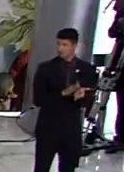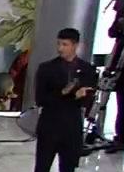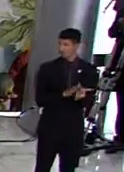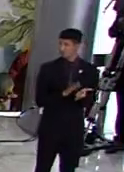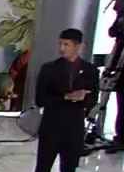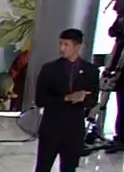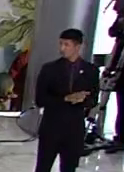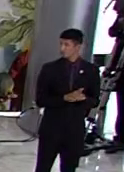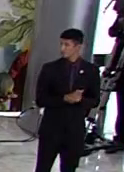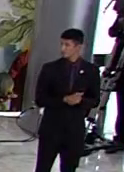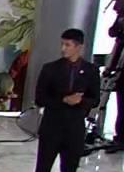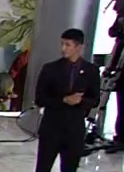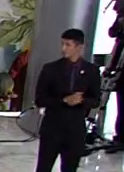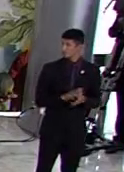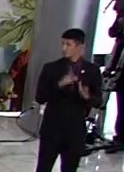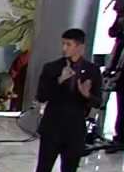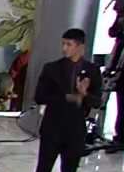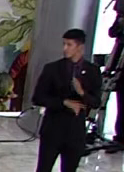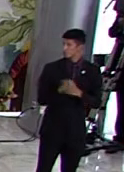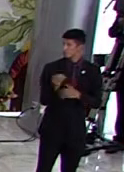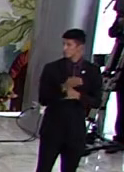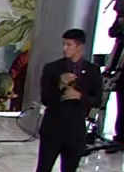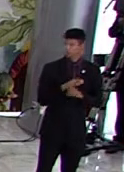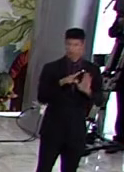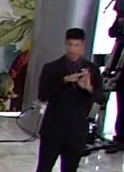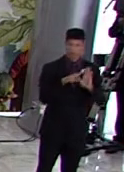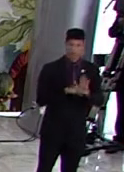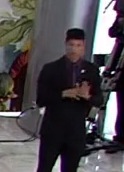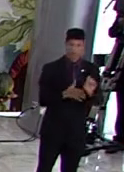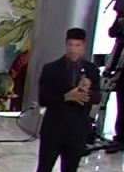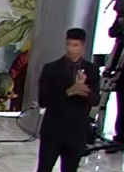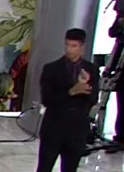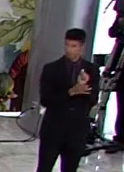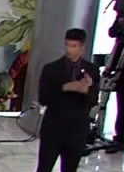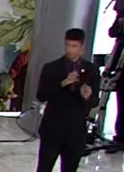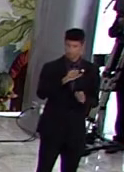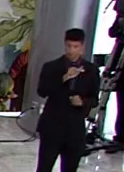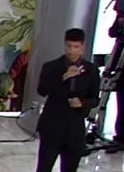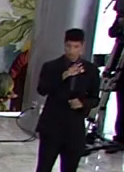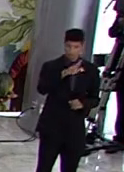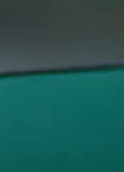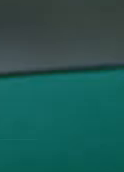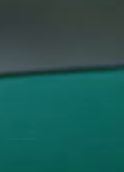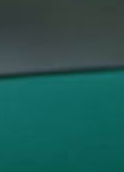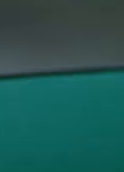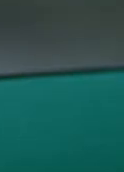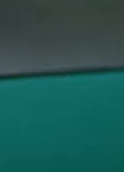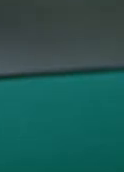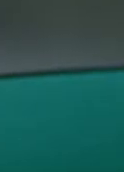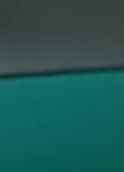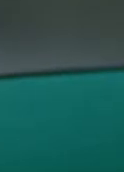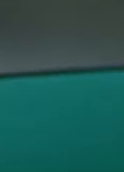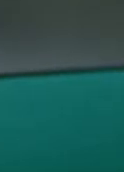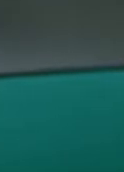E o decreto que atualiza o programa Garantia Safra.